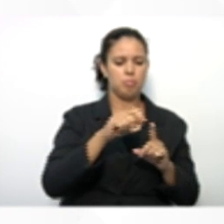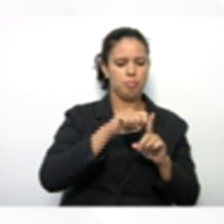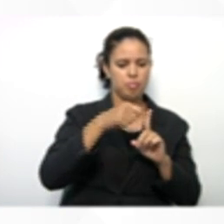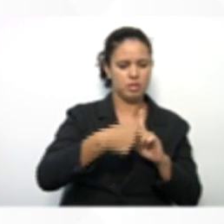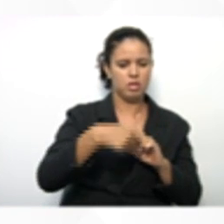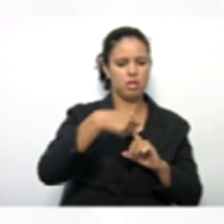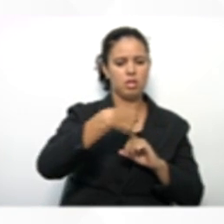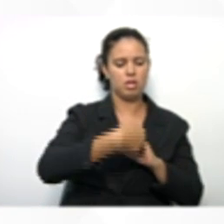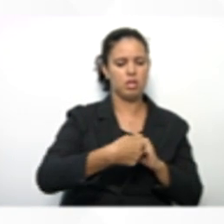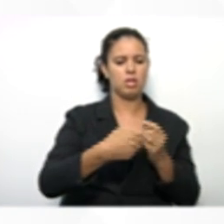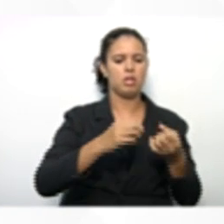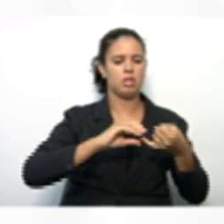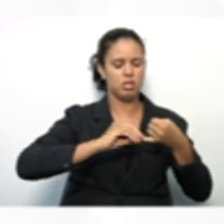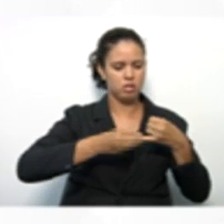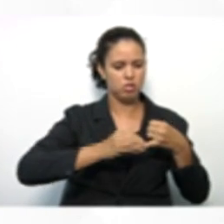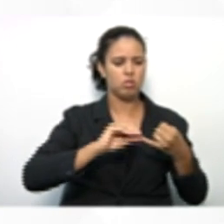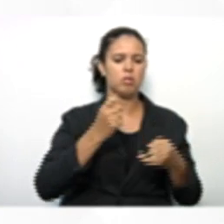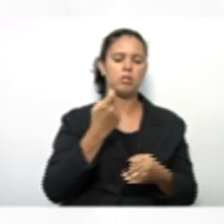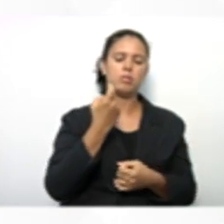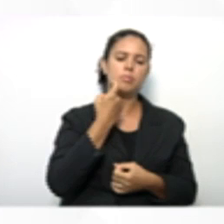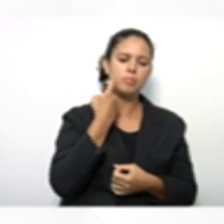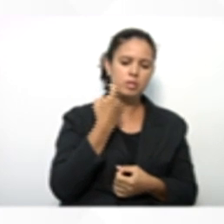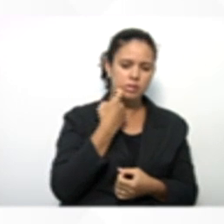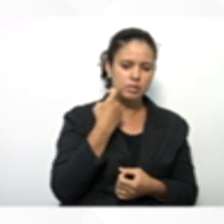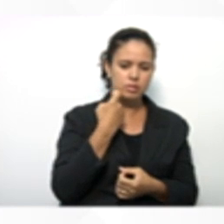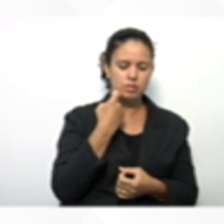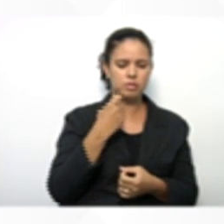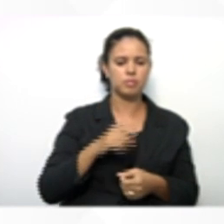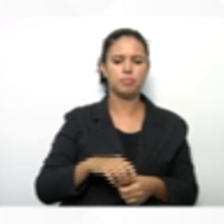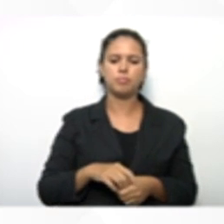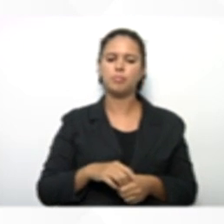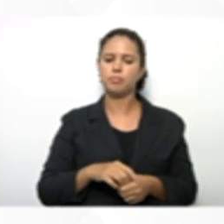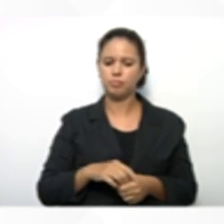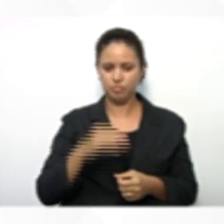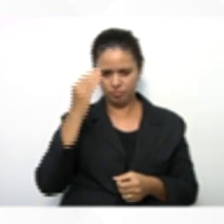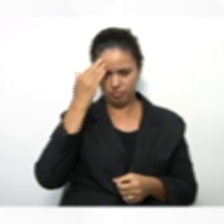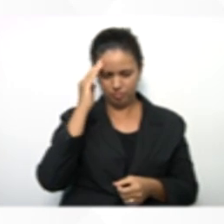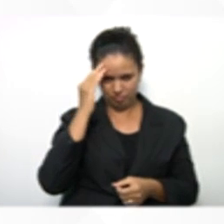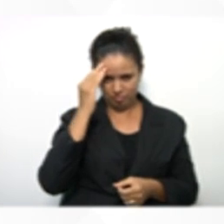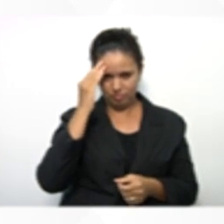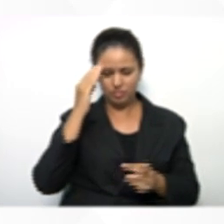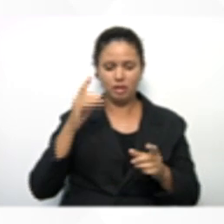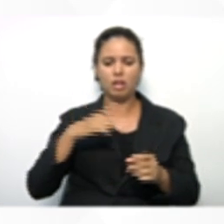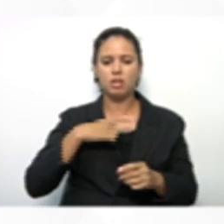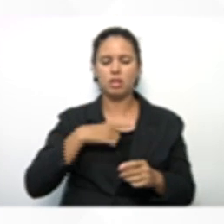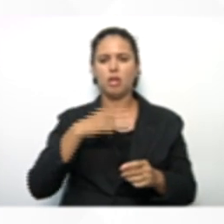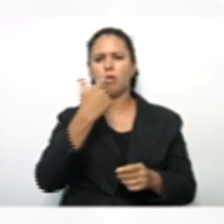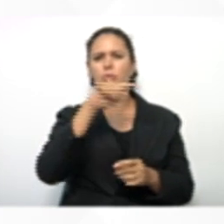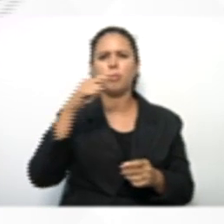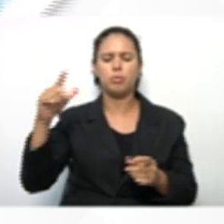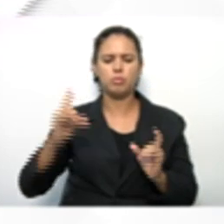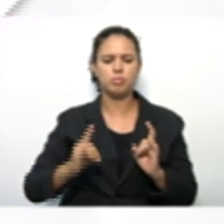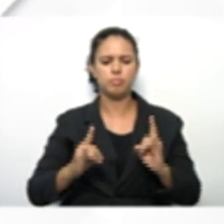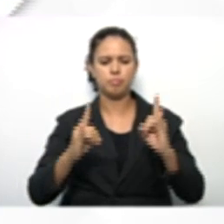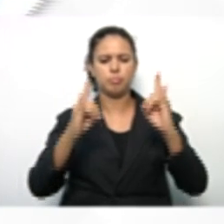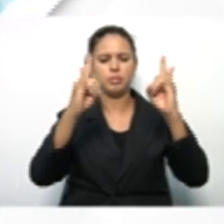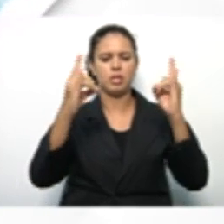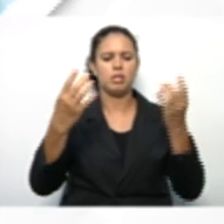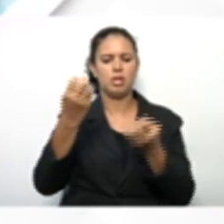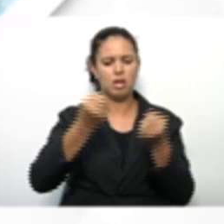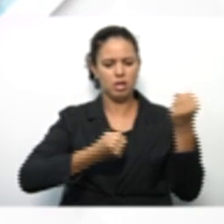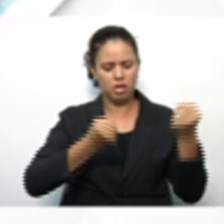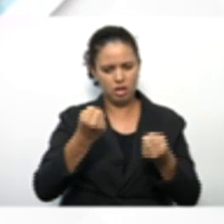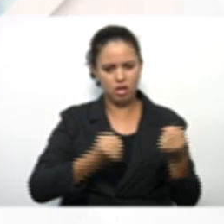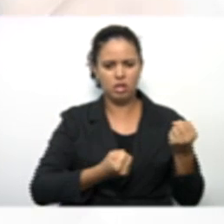de pesca, o peixe. Aí vem os bens móveis, imóveis e automóveis. Já as